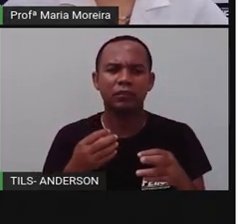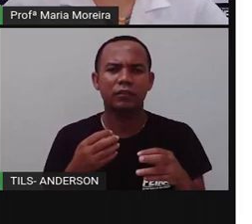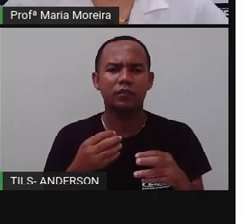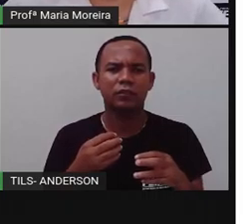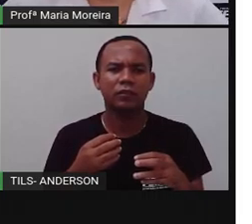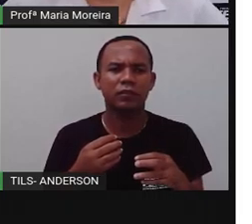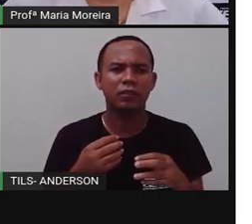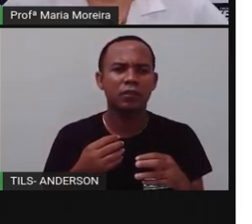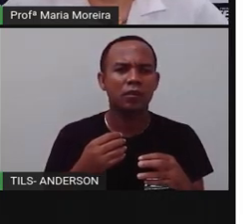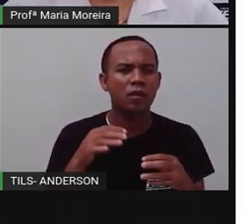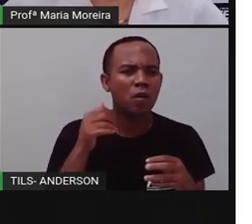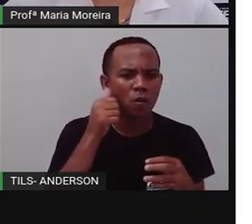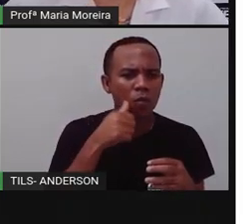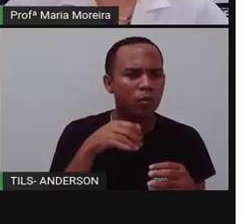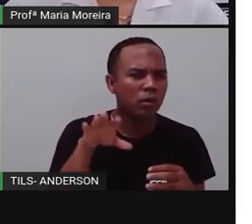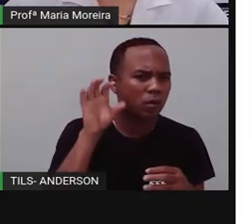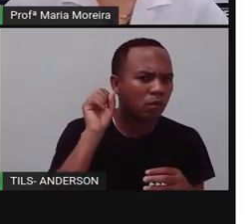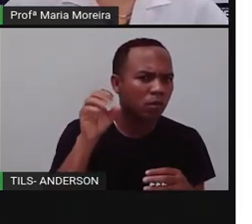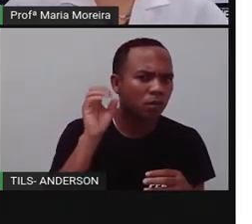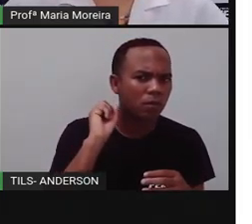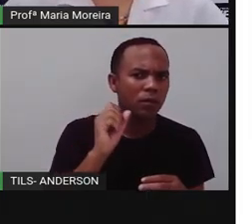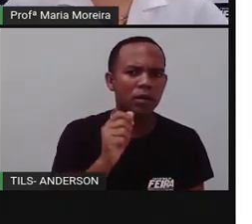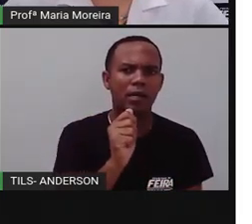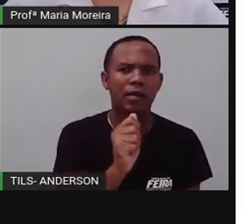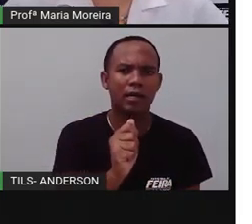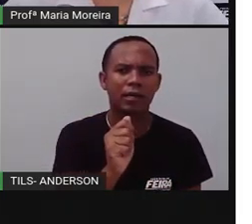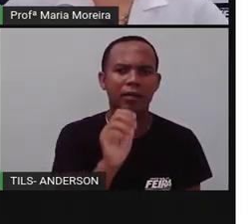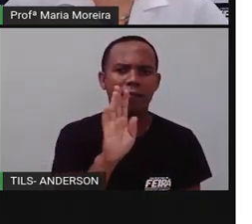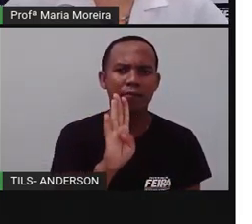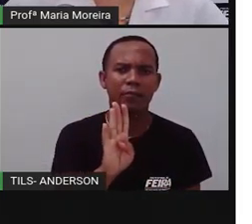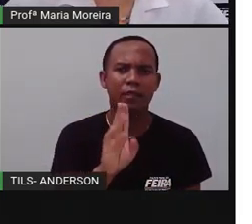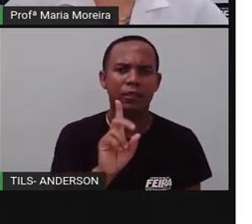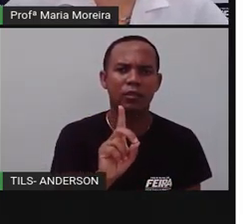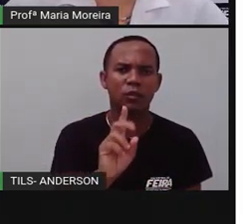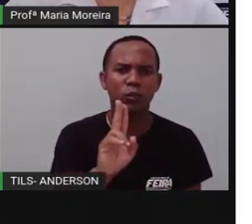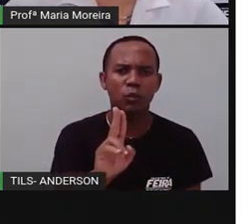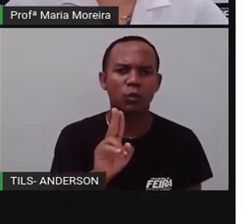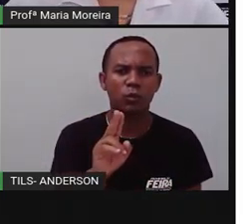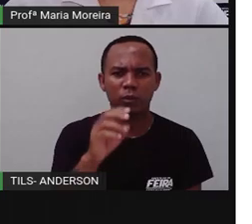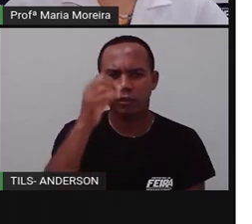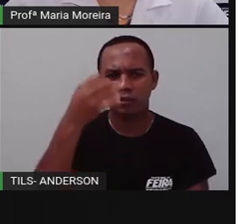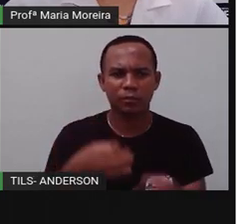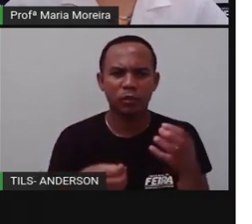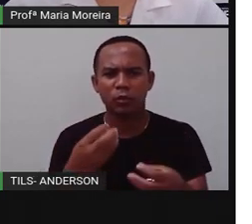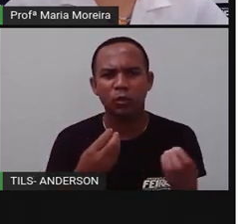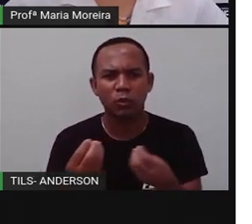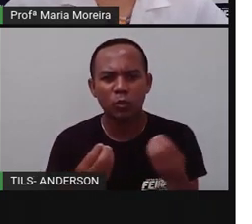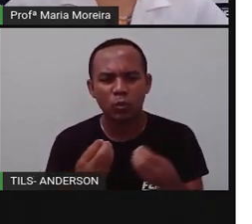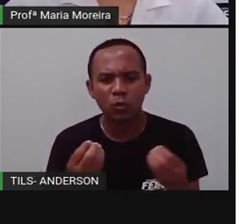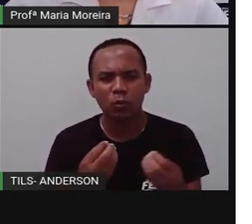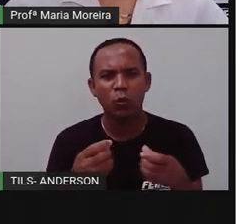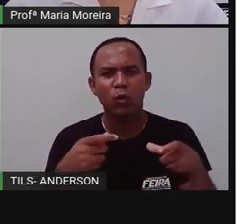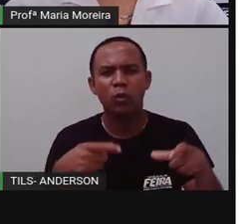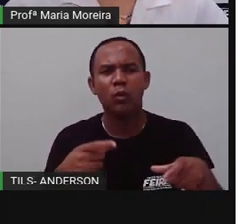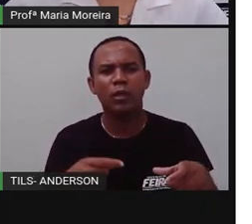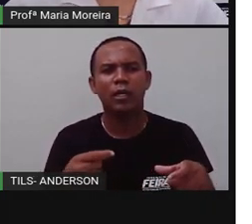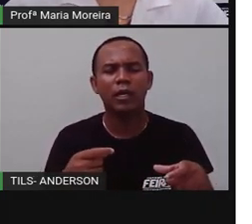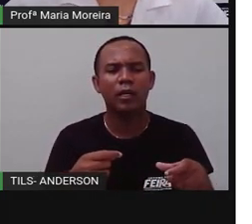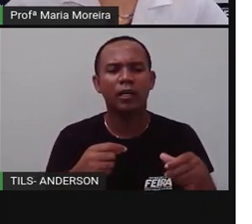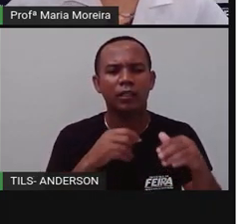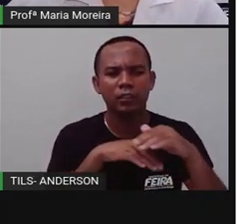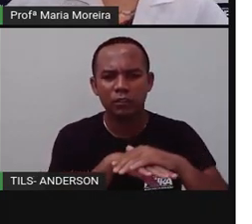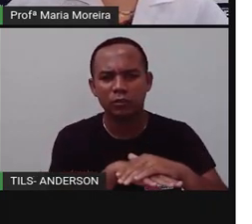A moça ouviu tudo. Abdu contou como tinha matado o crocodilo, onde tinha escondido, que dali